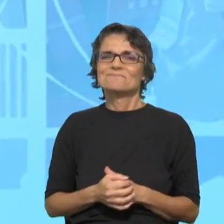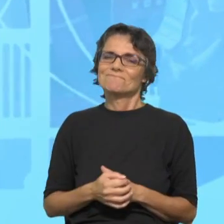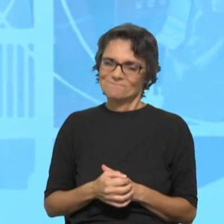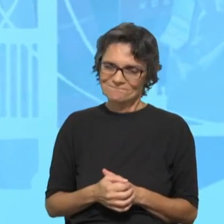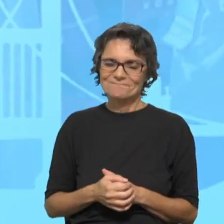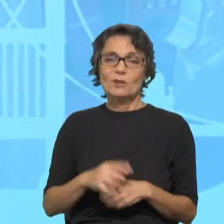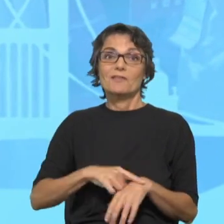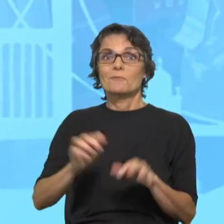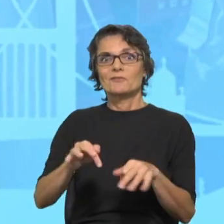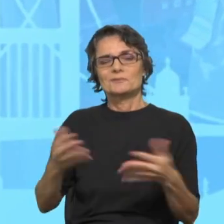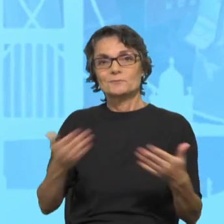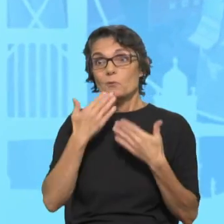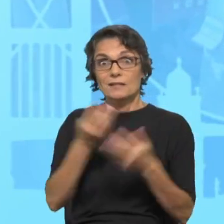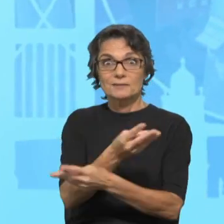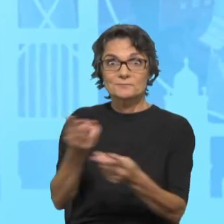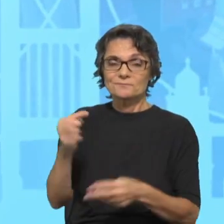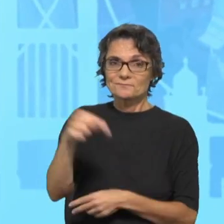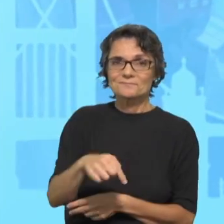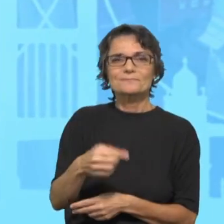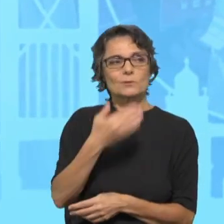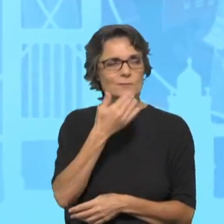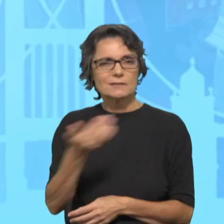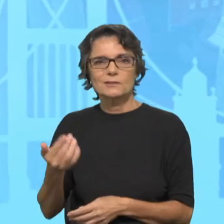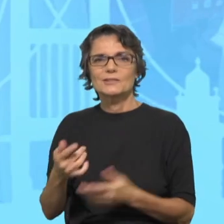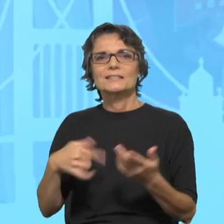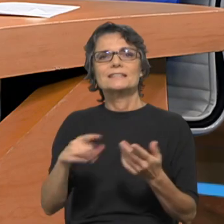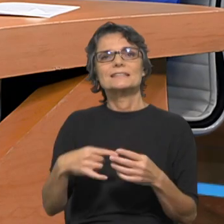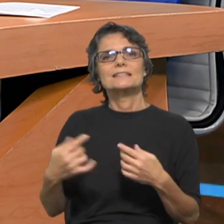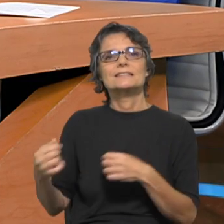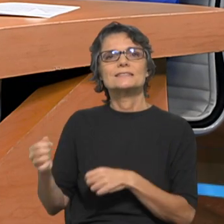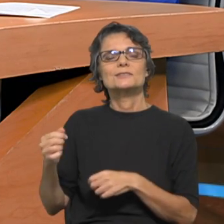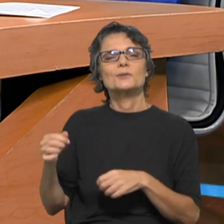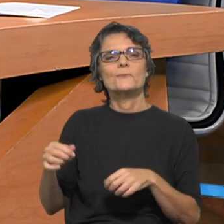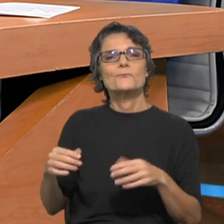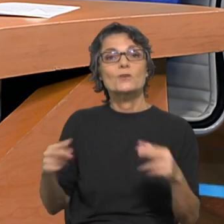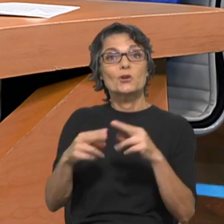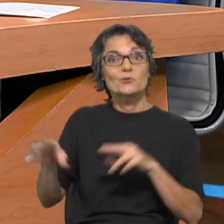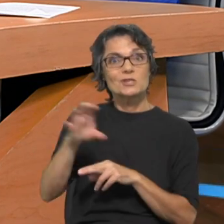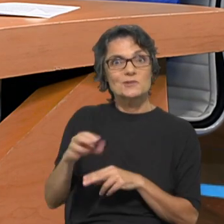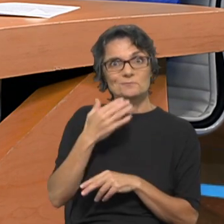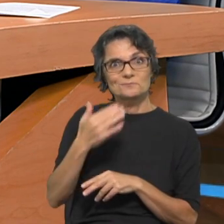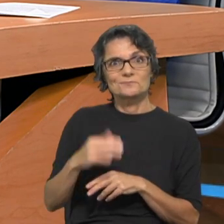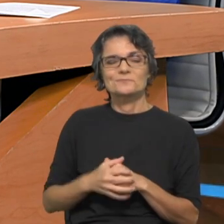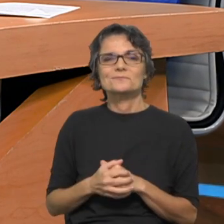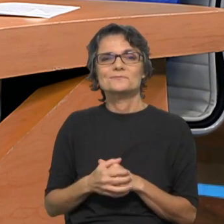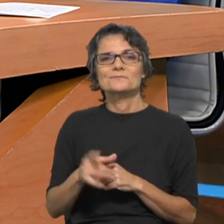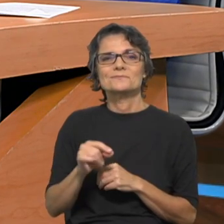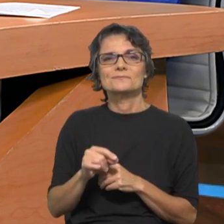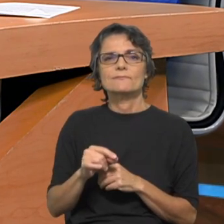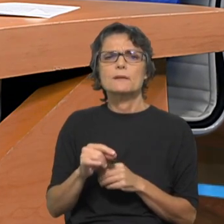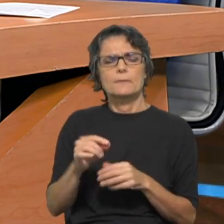chegou ao fim. Agradeço-vos terem estado aqui a falar Obrigada. dos convívios fraternos, este Encontro 50, Encontro Nacional, e também comentar a